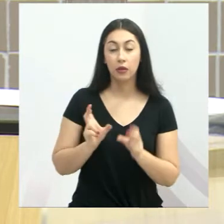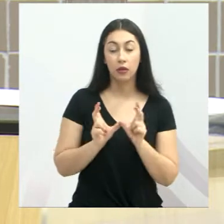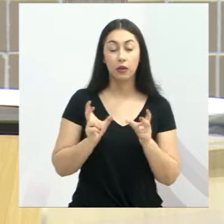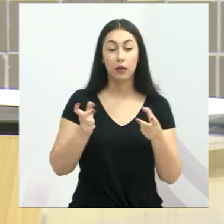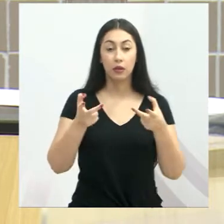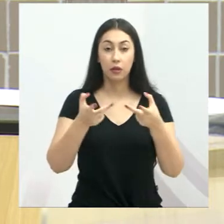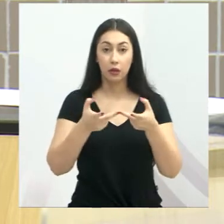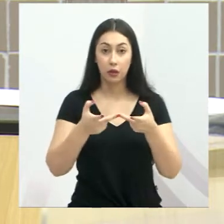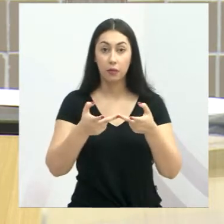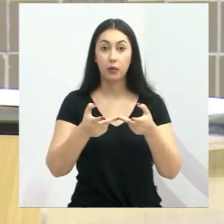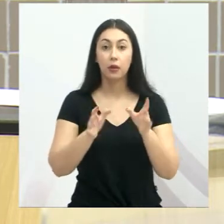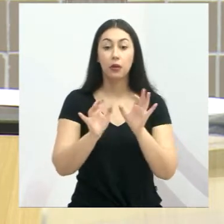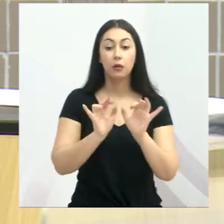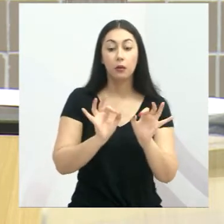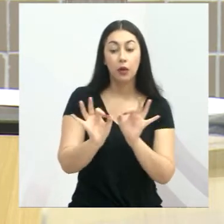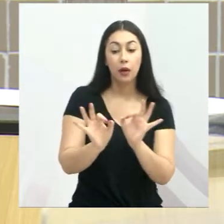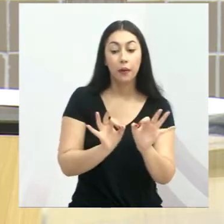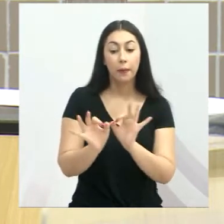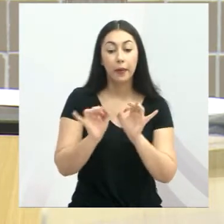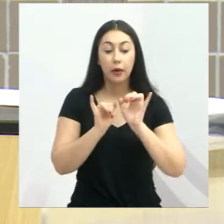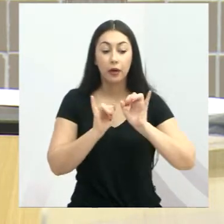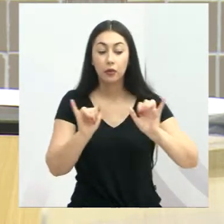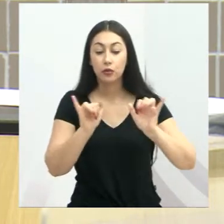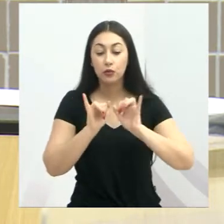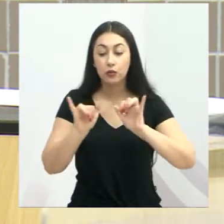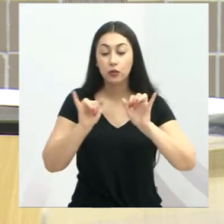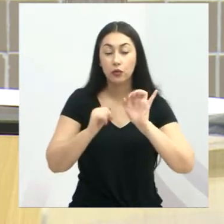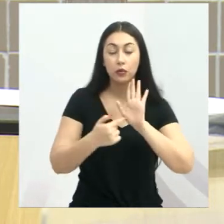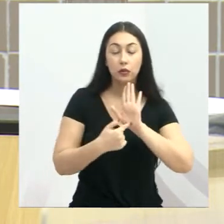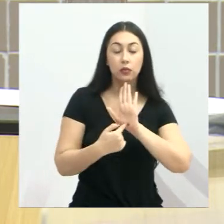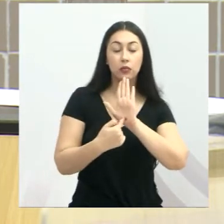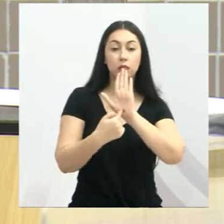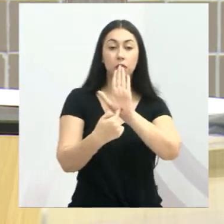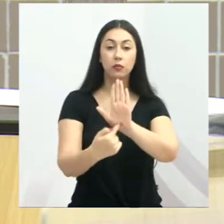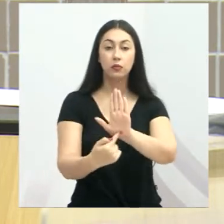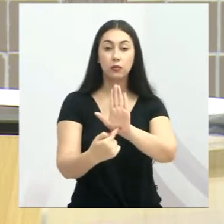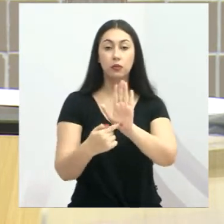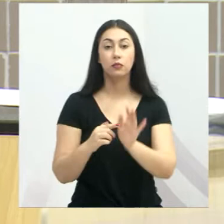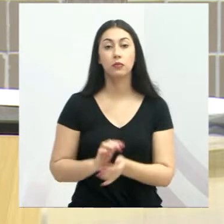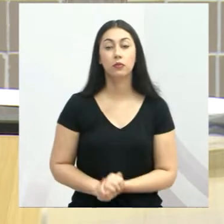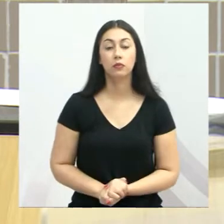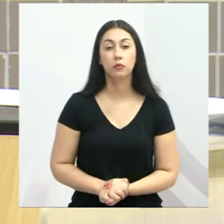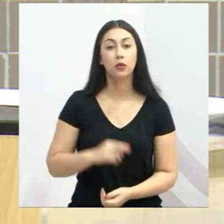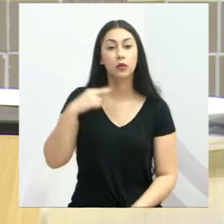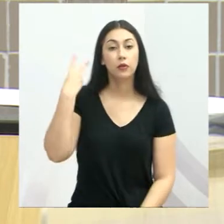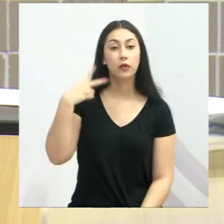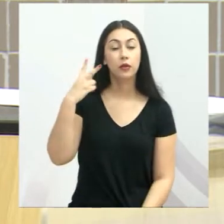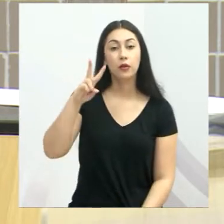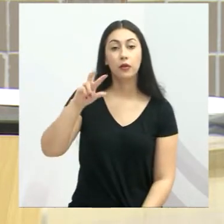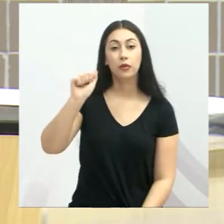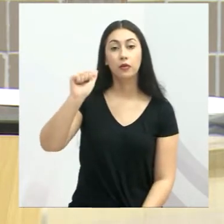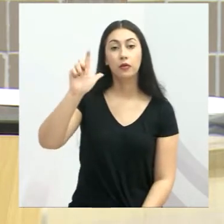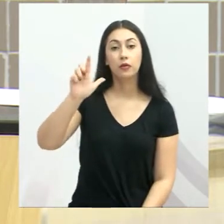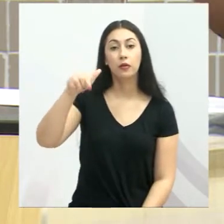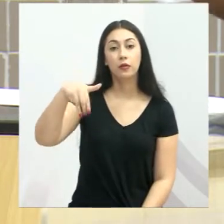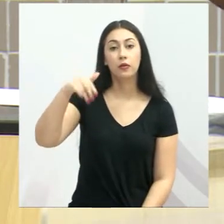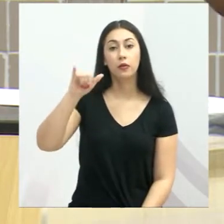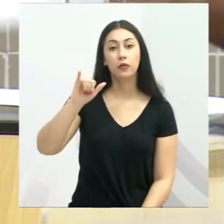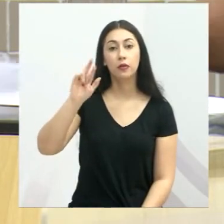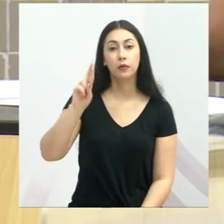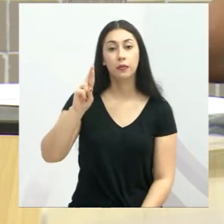dessa casa que sejam adotadas as providências habituais para a divulgação da presente manifestação. Vereador Valmir do Parque Meia